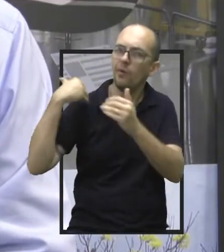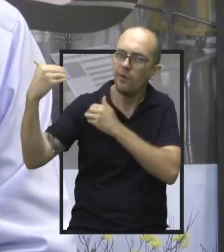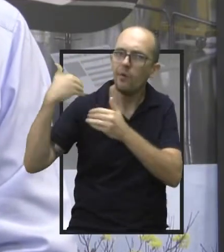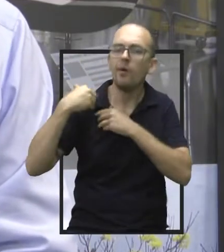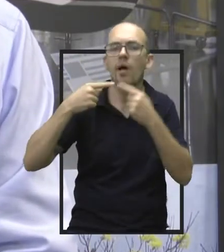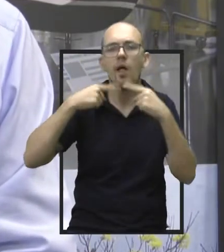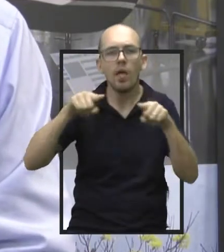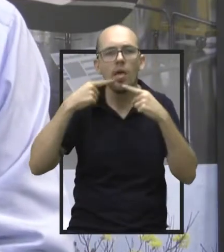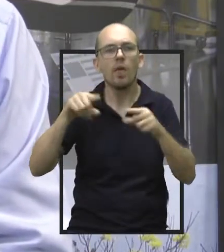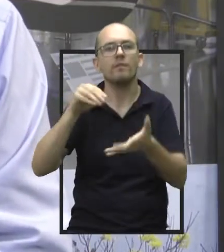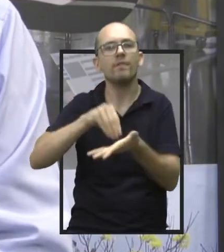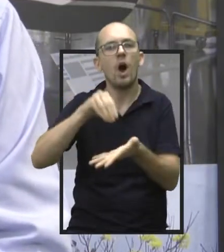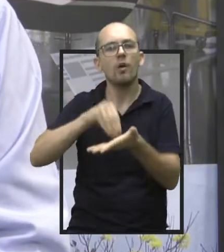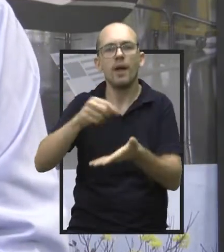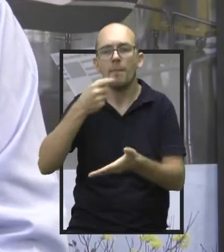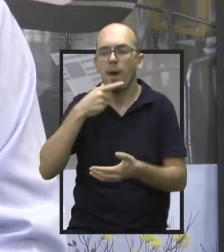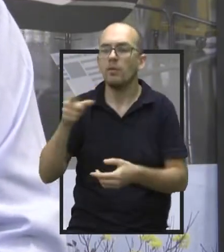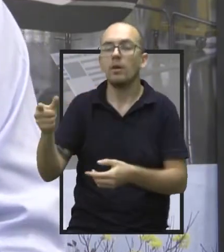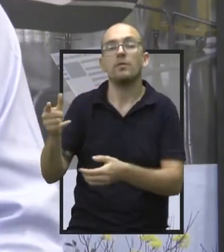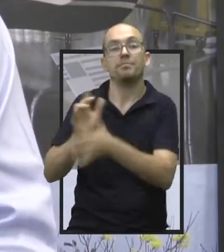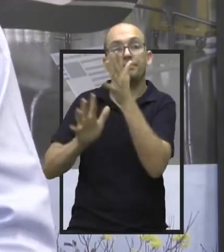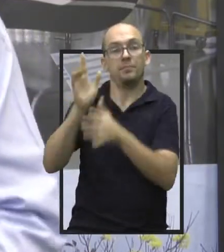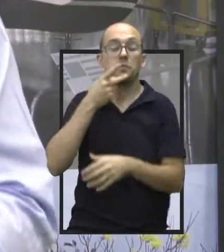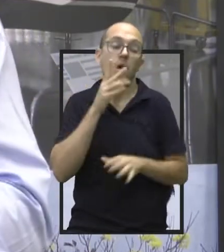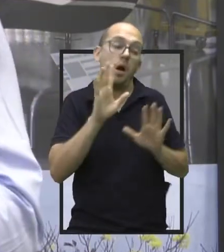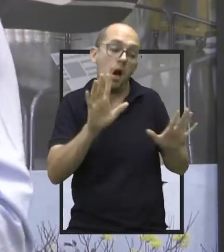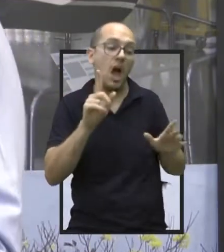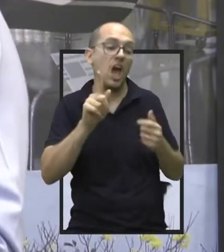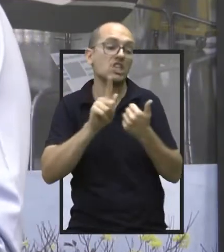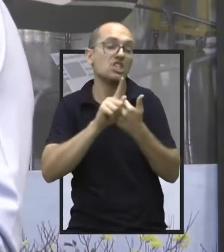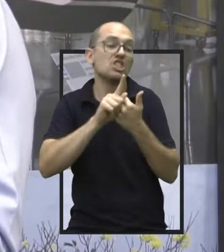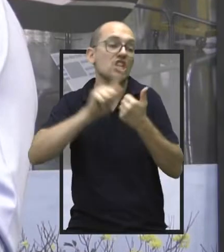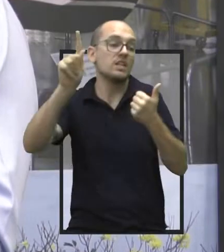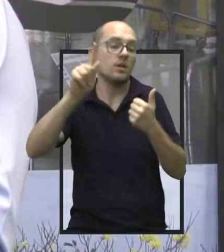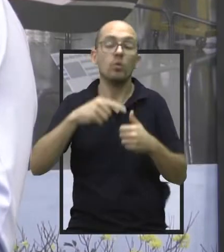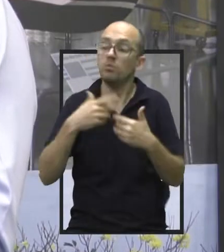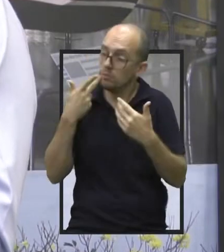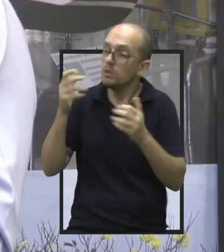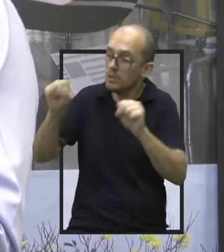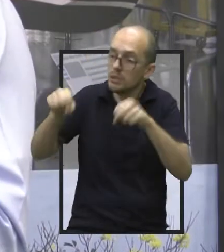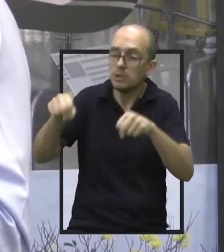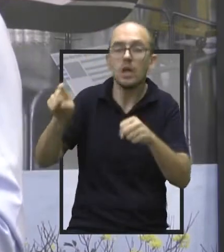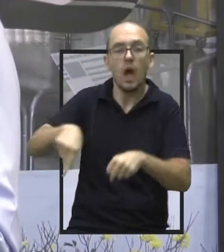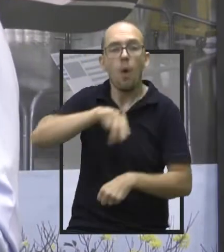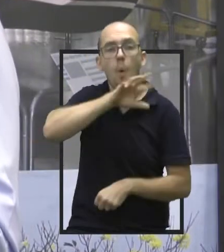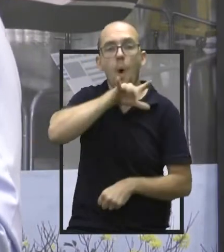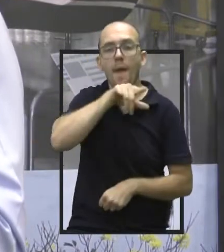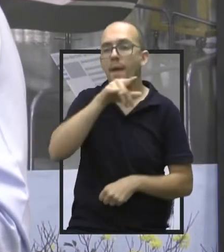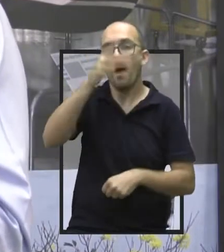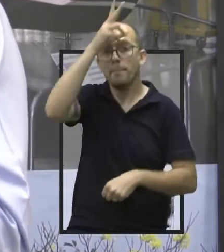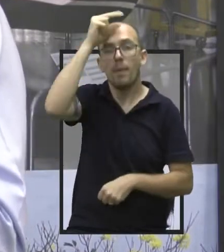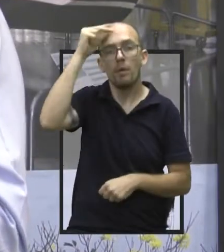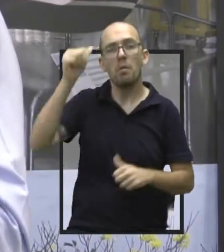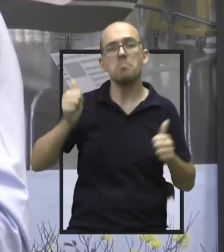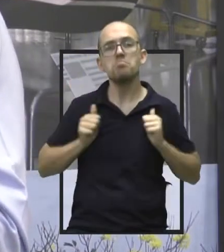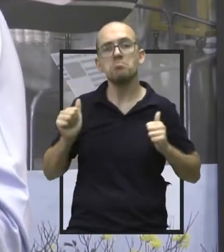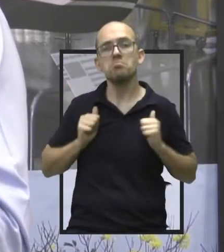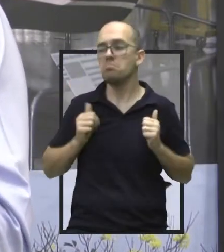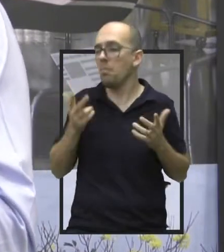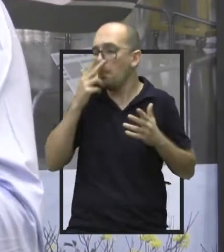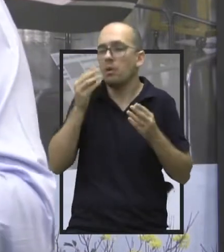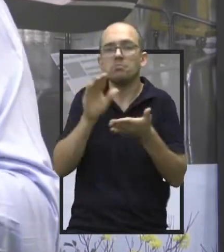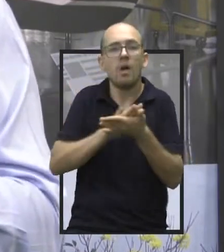tem medicamento. Ele falou, mas isso é gestão. Eu falei, é gestão ruim. Só que eles não fazem nada. A gestão é